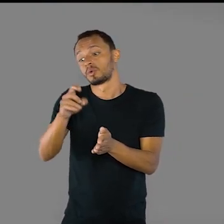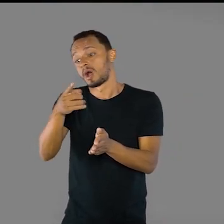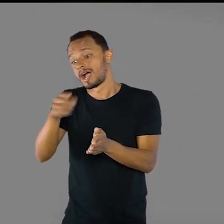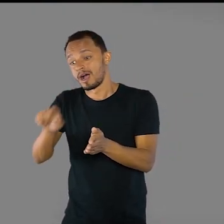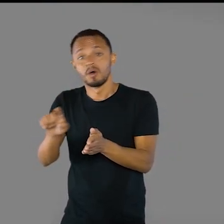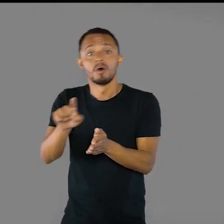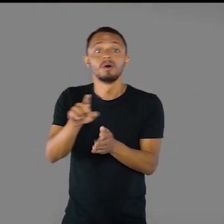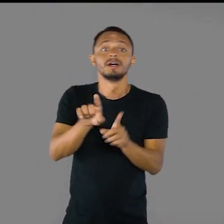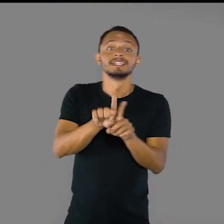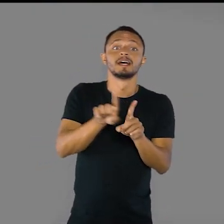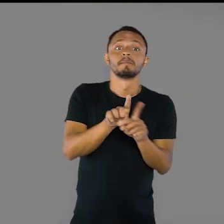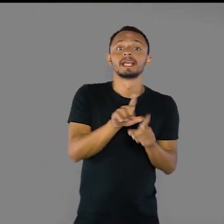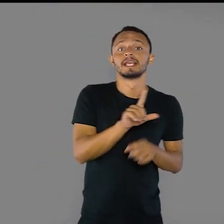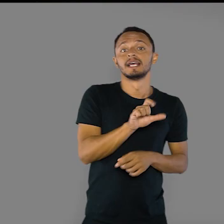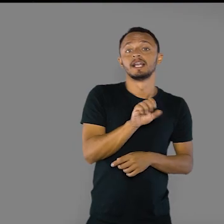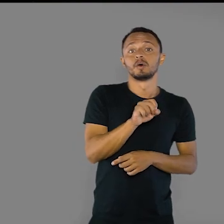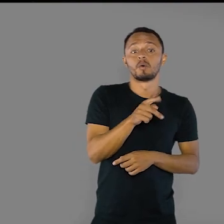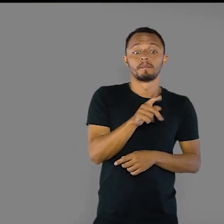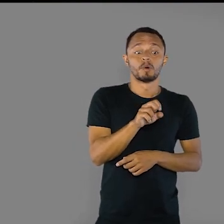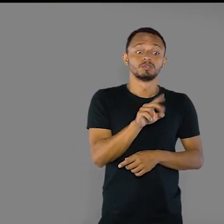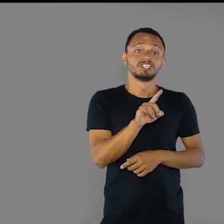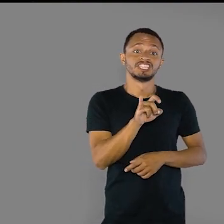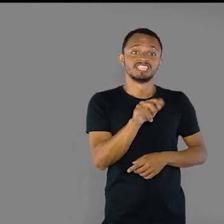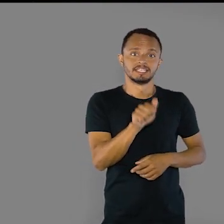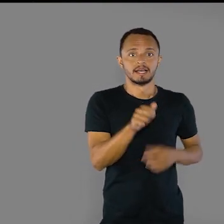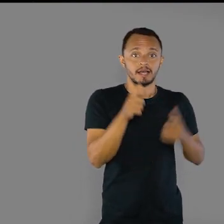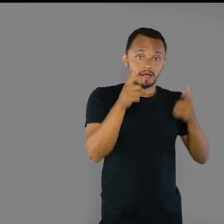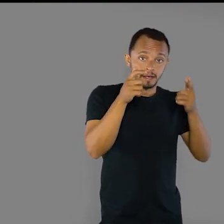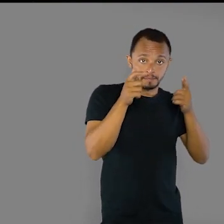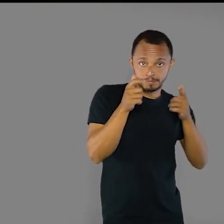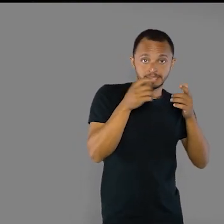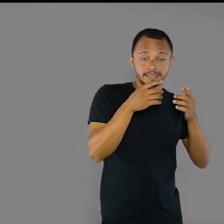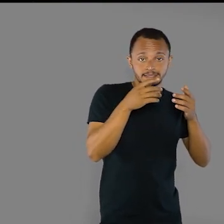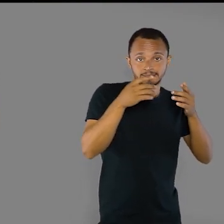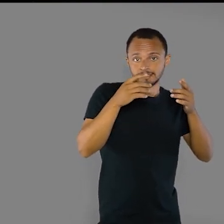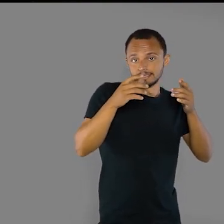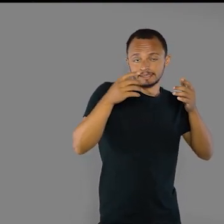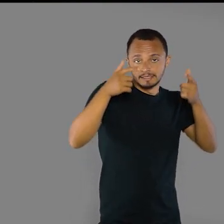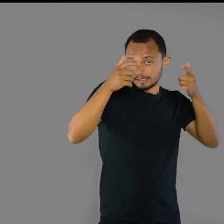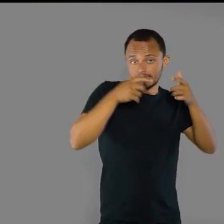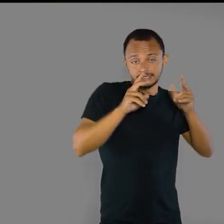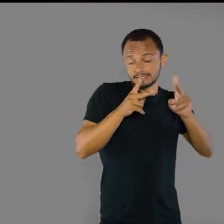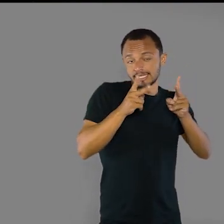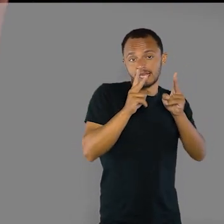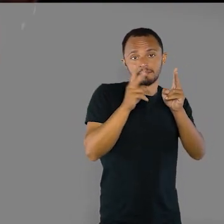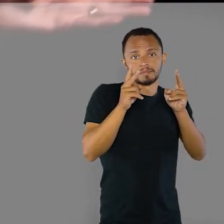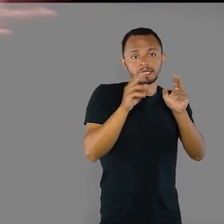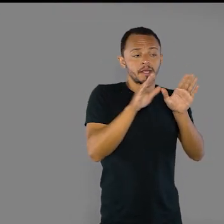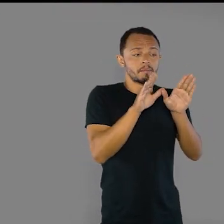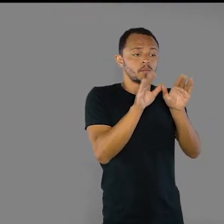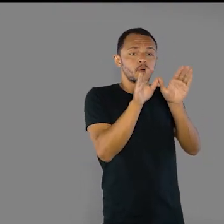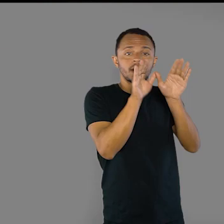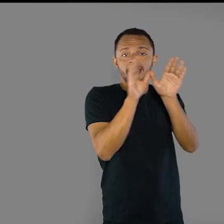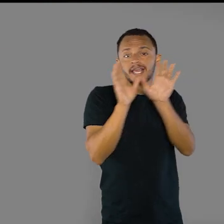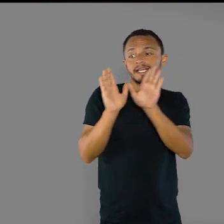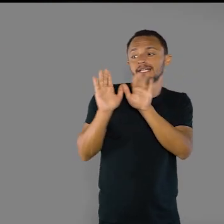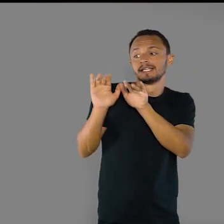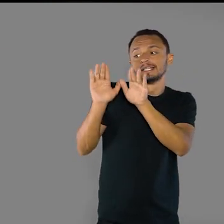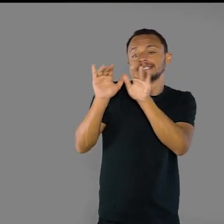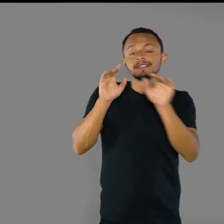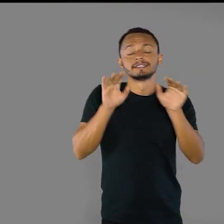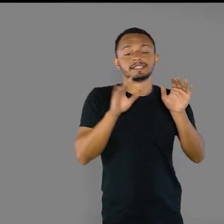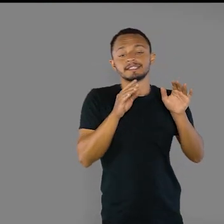sempre como uma princesa, vocês lembram do discurso de ontem também, sempre com borboletas do lado dela,